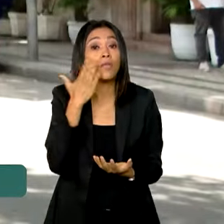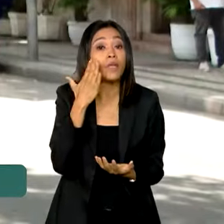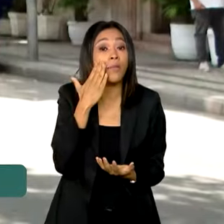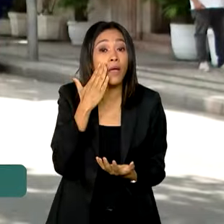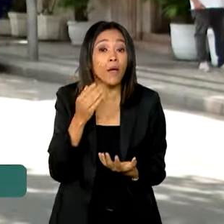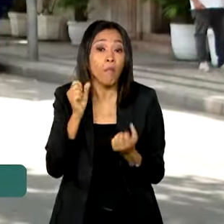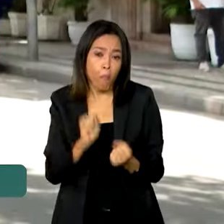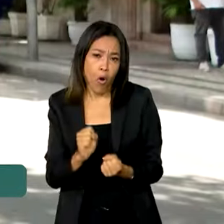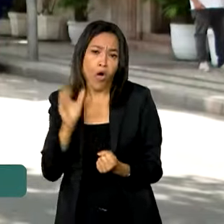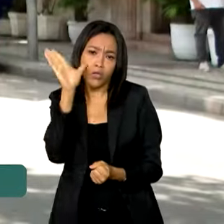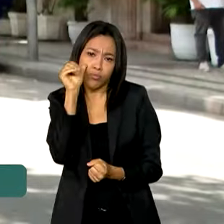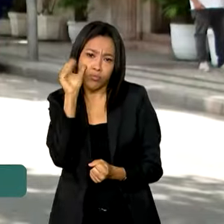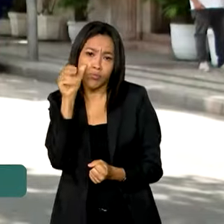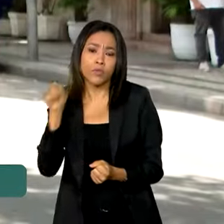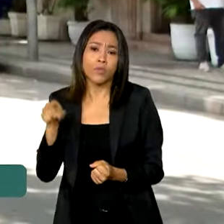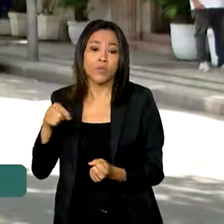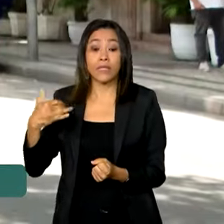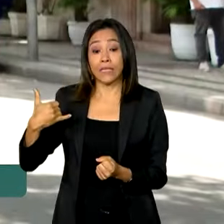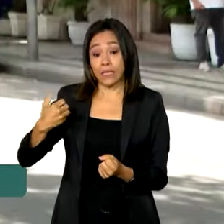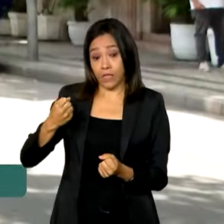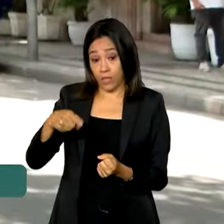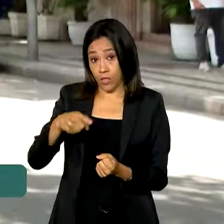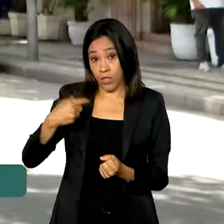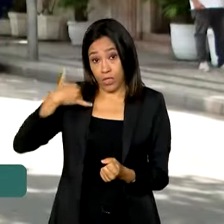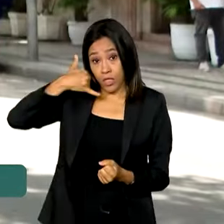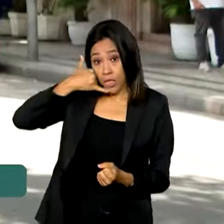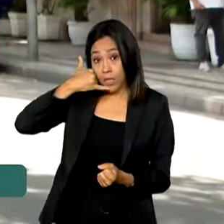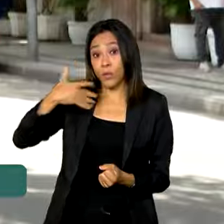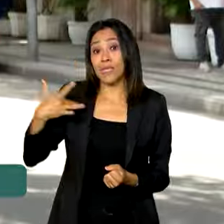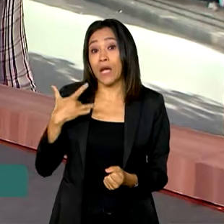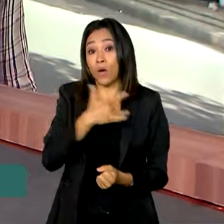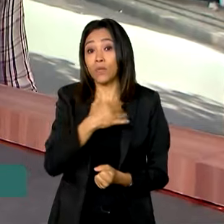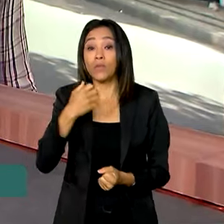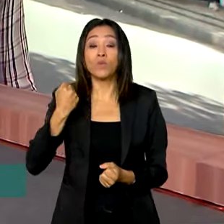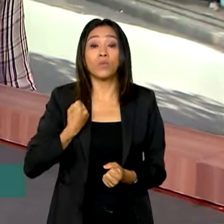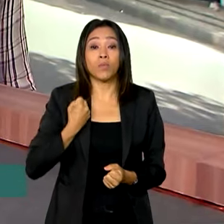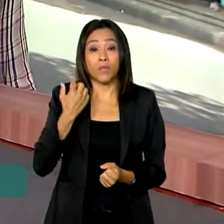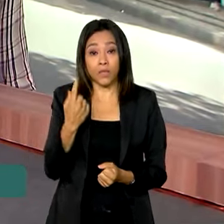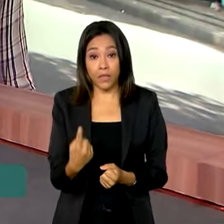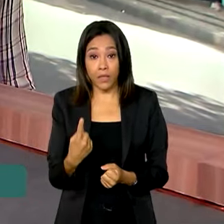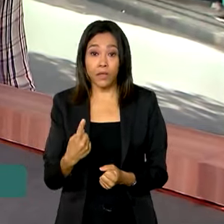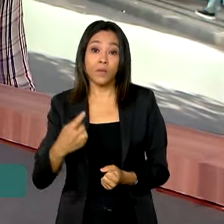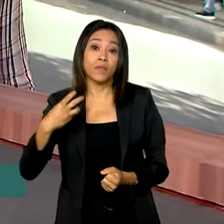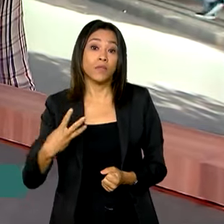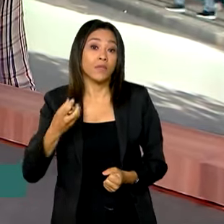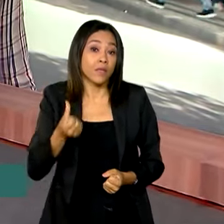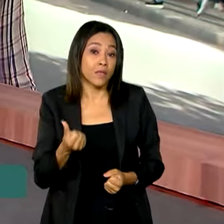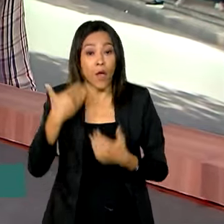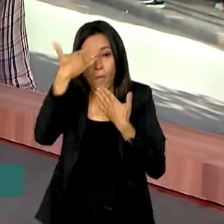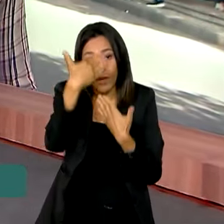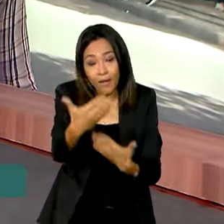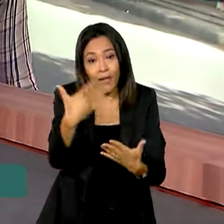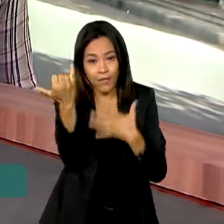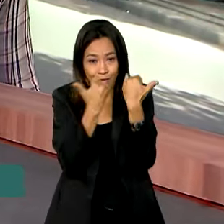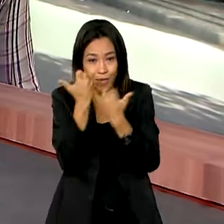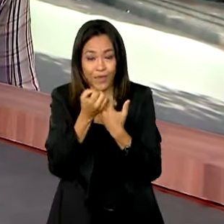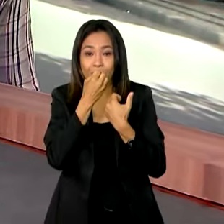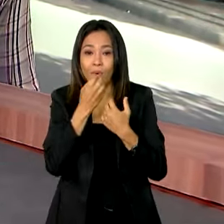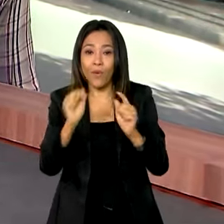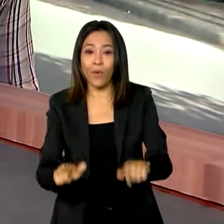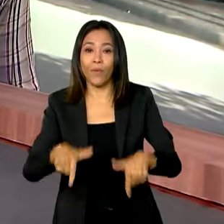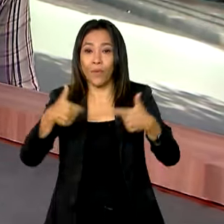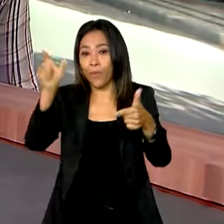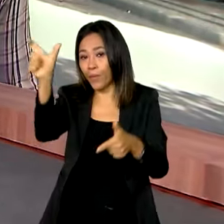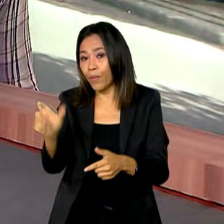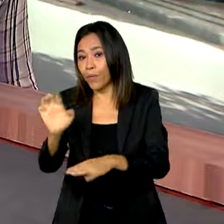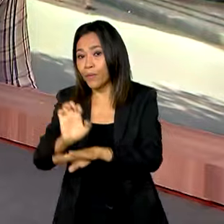obtidas pelo Disque Saúde, no número 136. Vanessa. Ok, Thiago. Obrigada pelas informações e bom trabalho para você aí no Rio